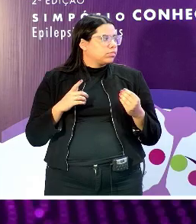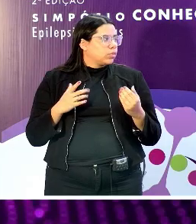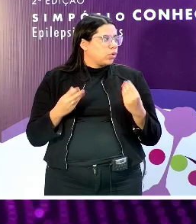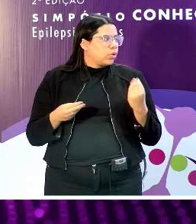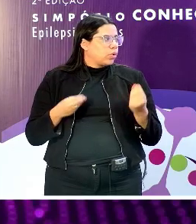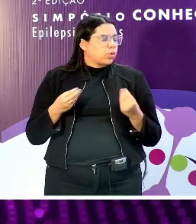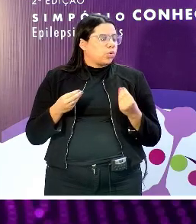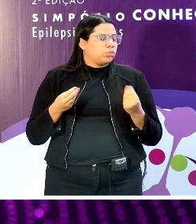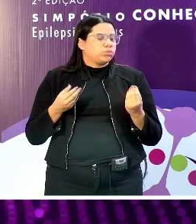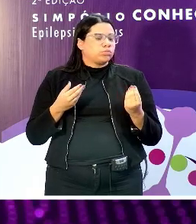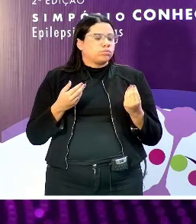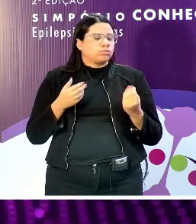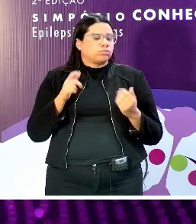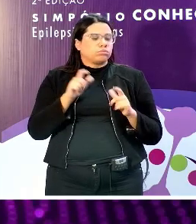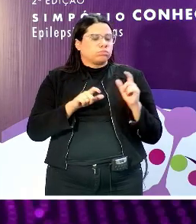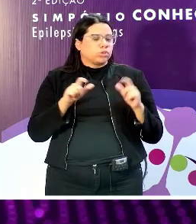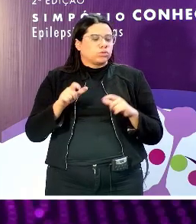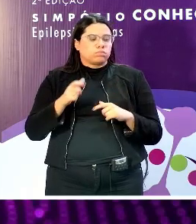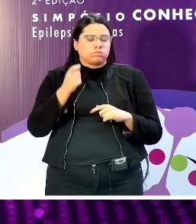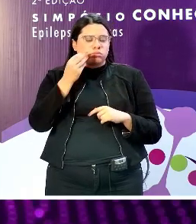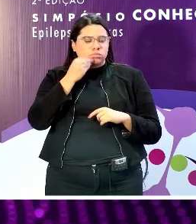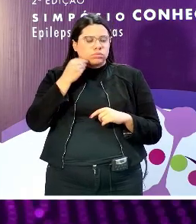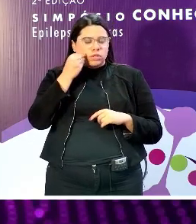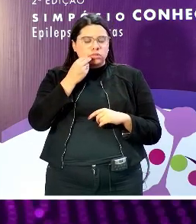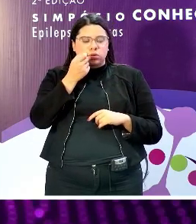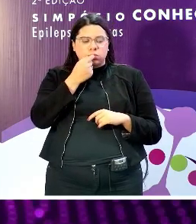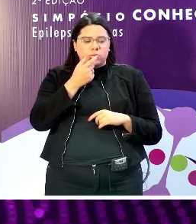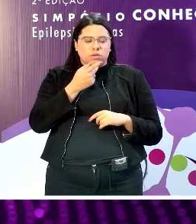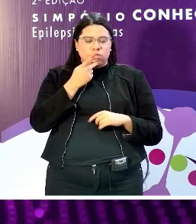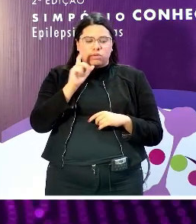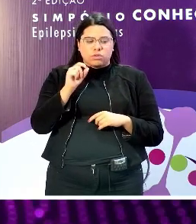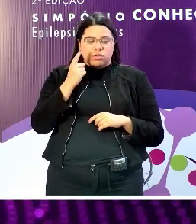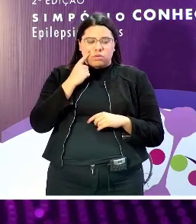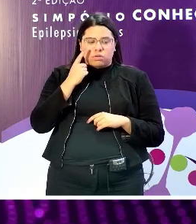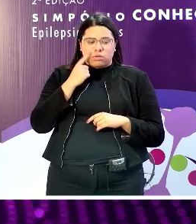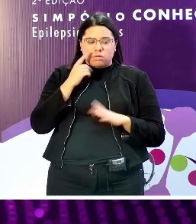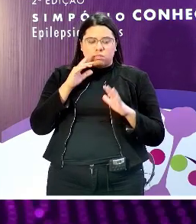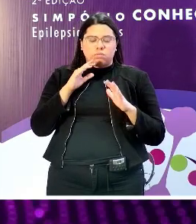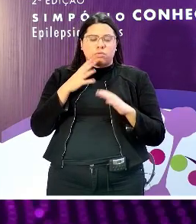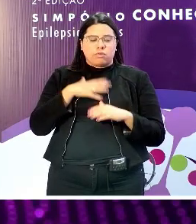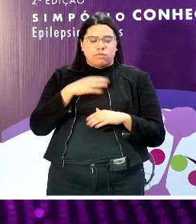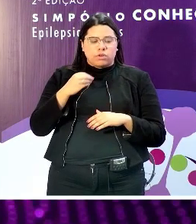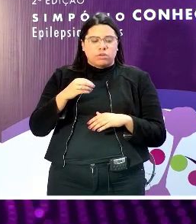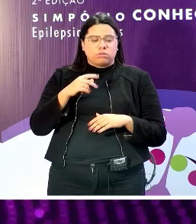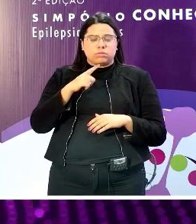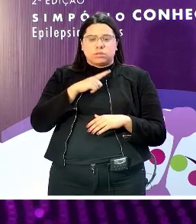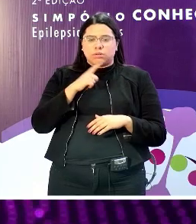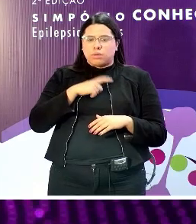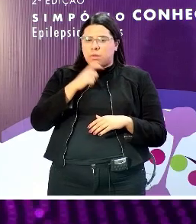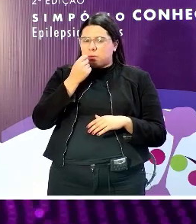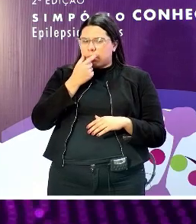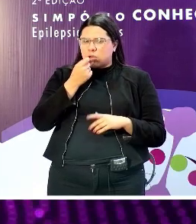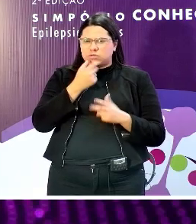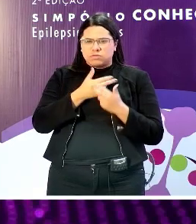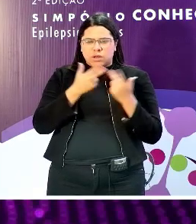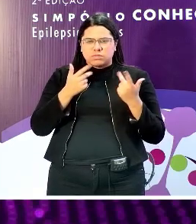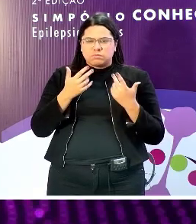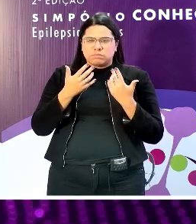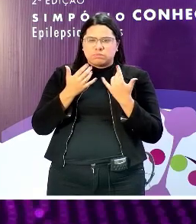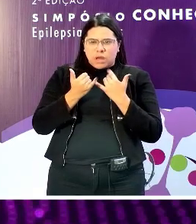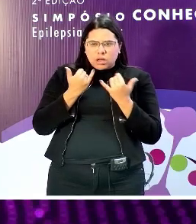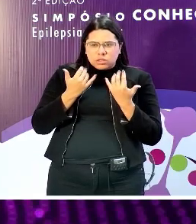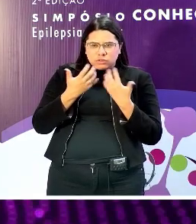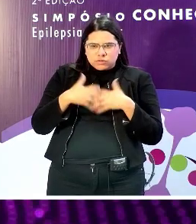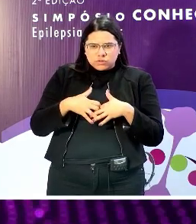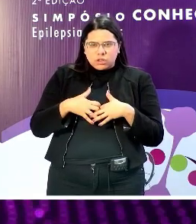aos fármacos. Então, o primeiro relato é: o meu filho toma um combo de medicações com doses não tão altas. Parece funcionar, mas ainda não